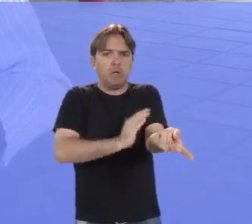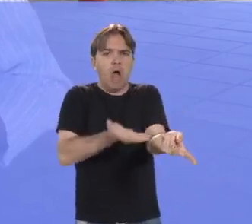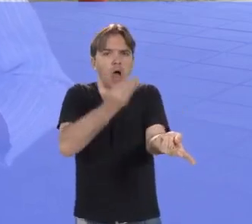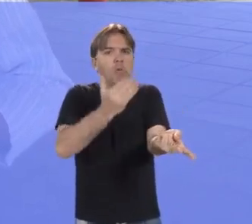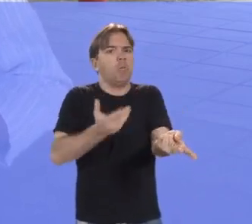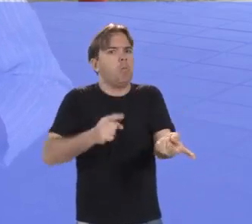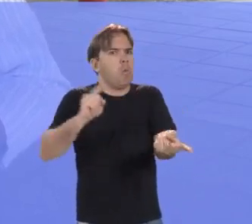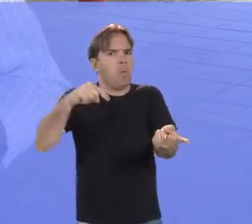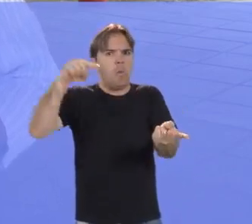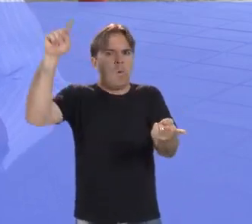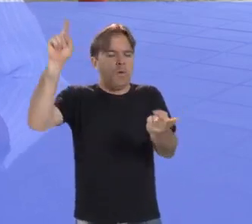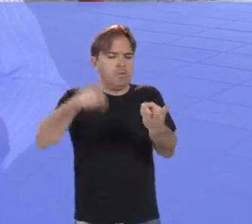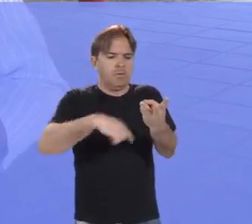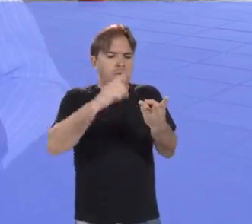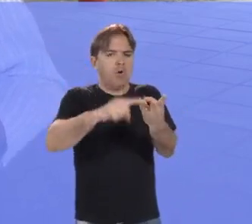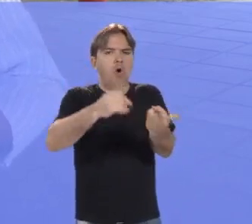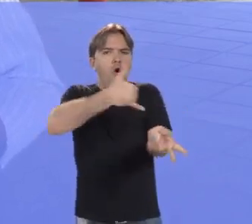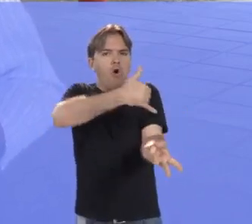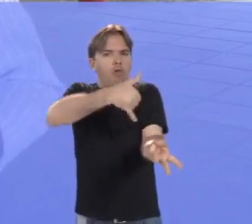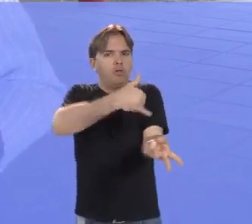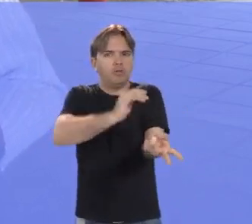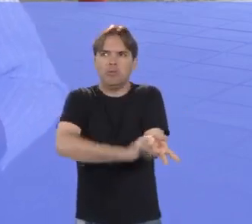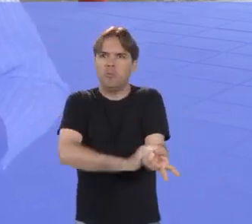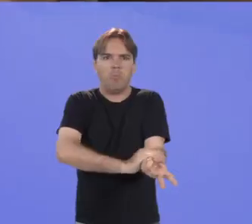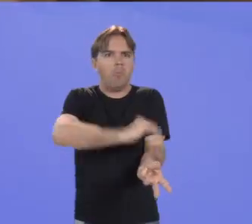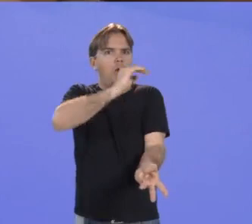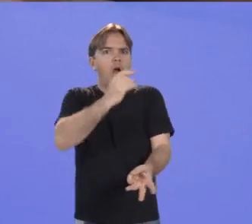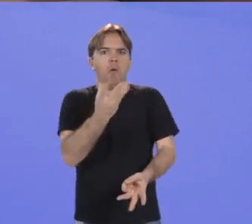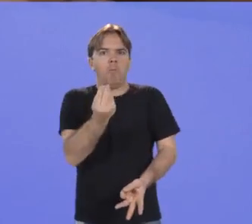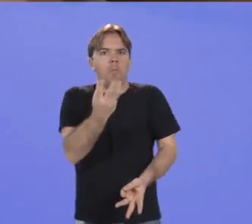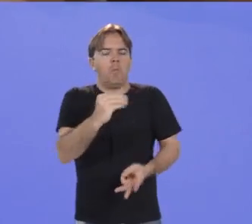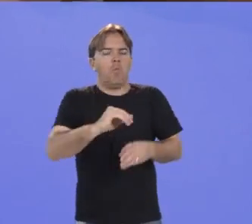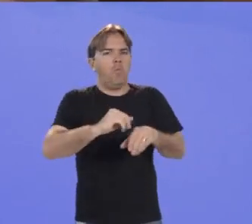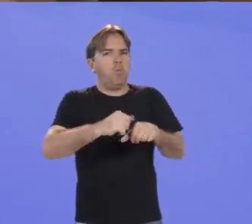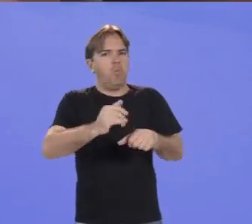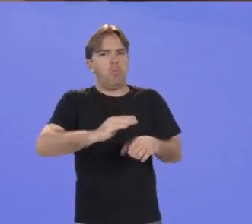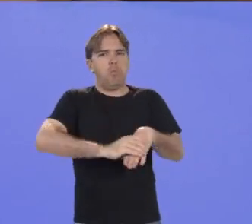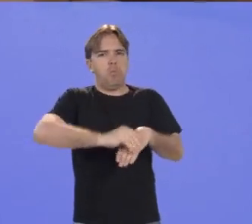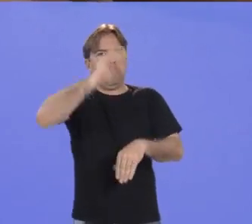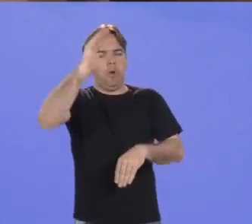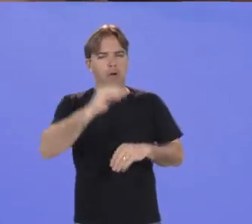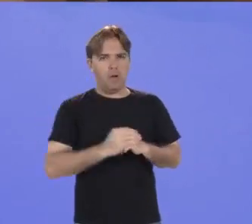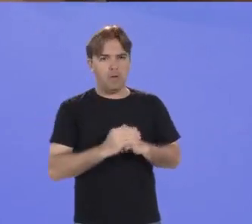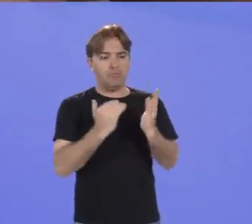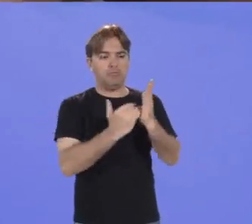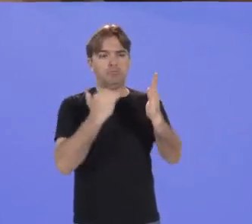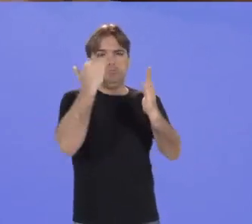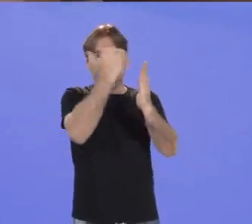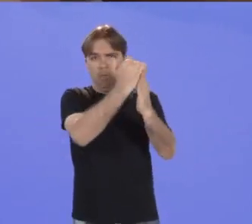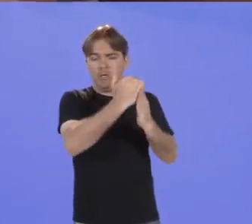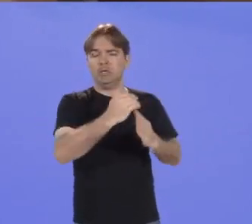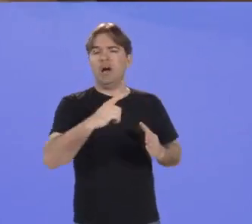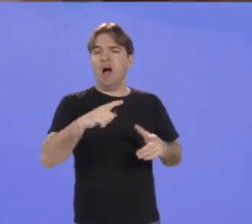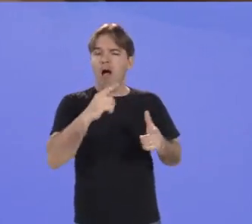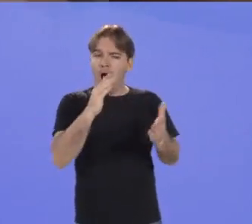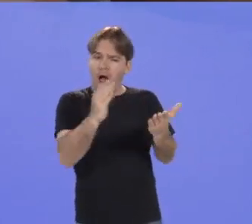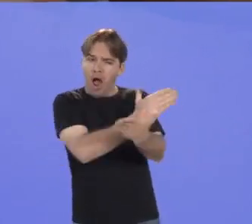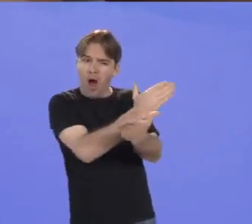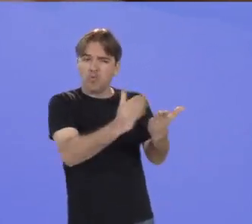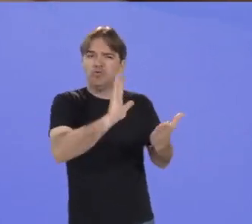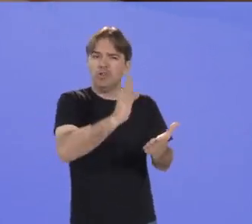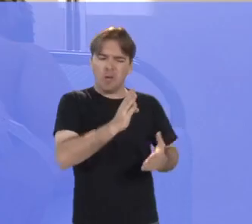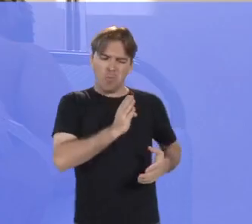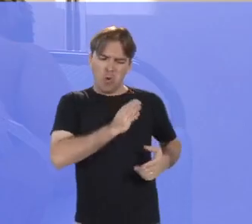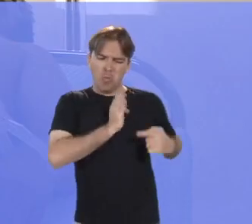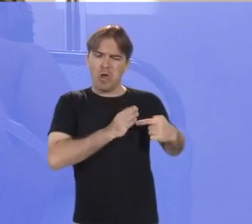alto, o índice de alterações de colesterol é muito elevado, muitos deles já desenvolvendo algum sinal de doença cardíaca,